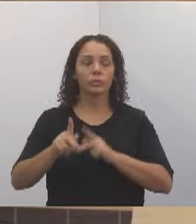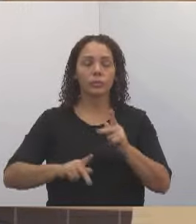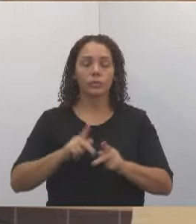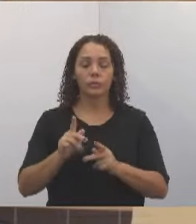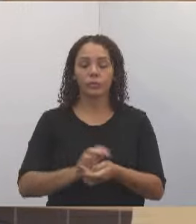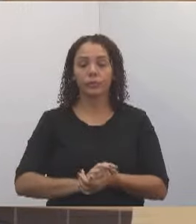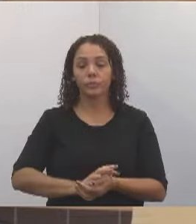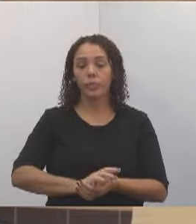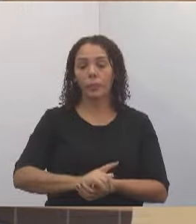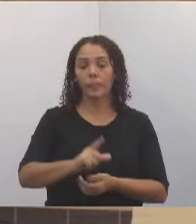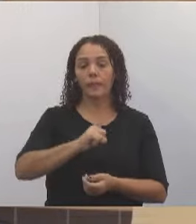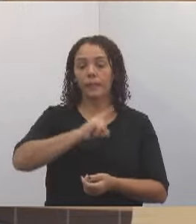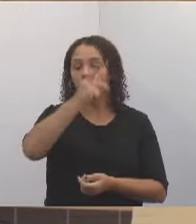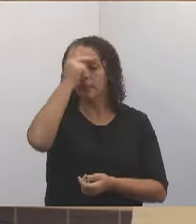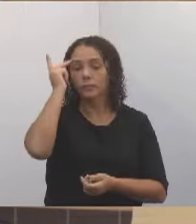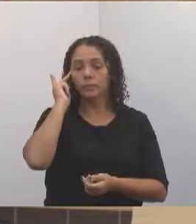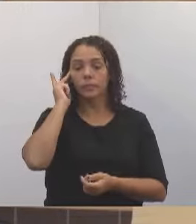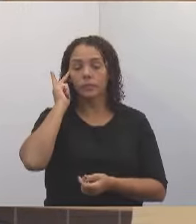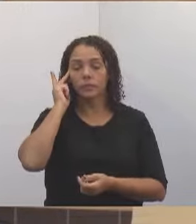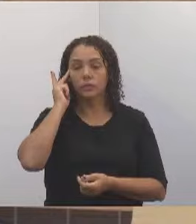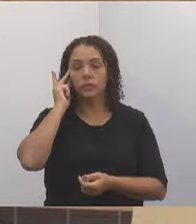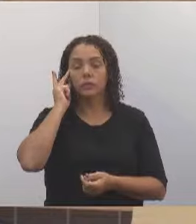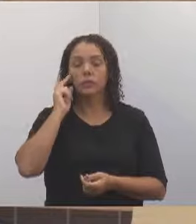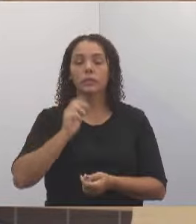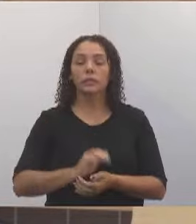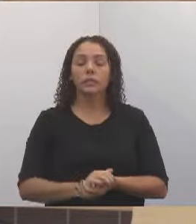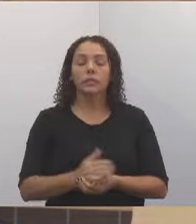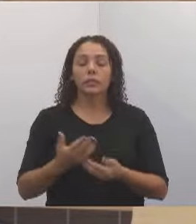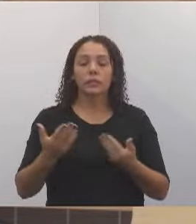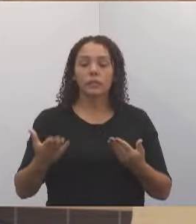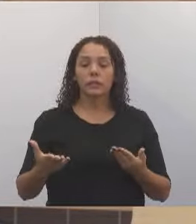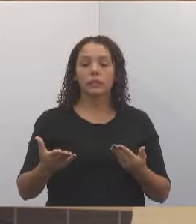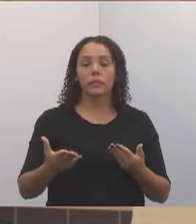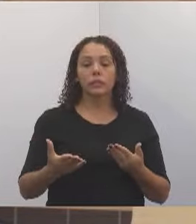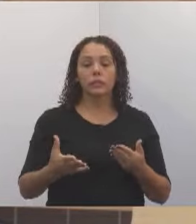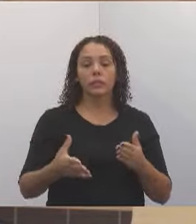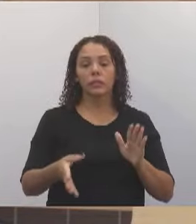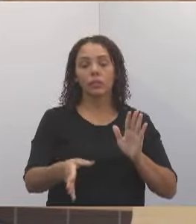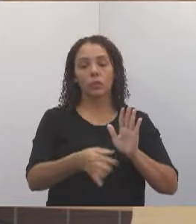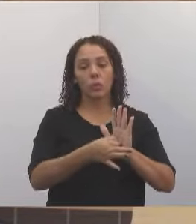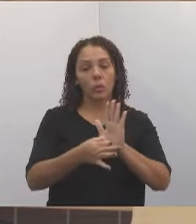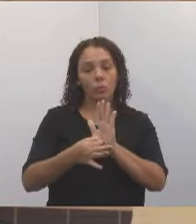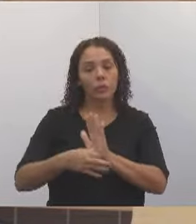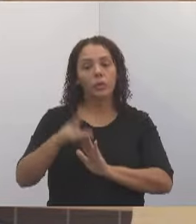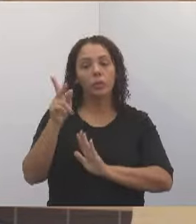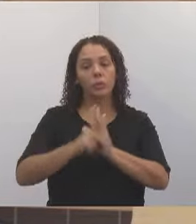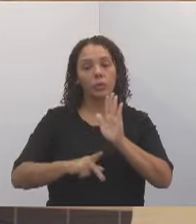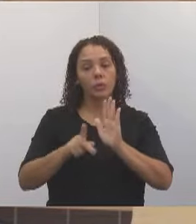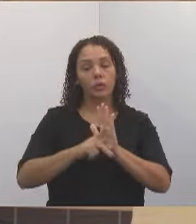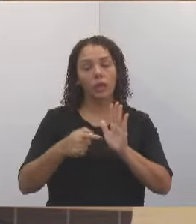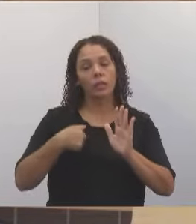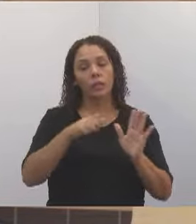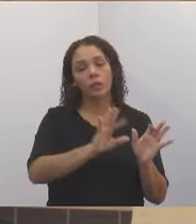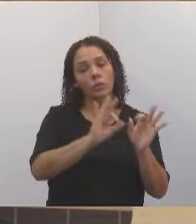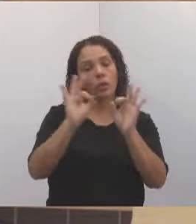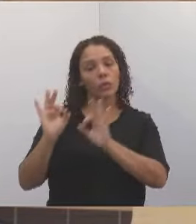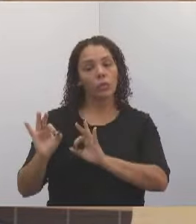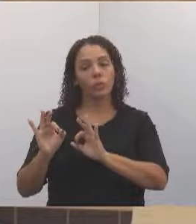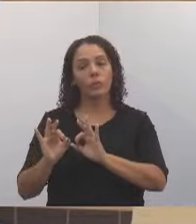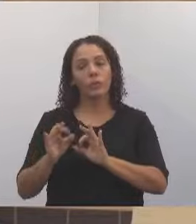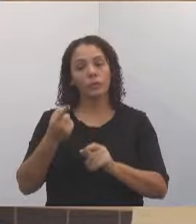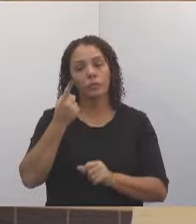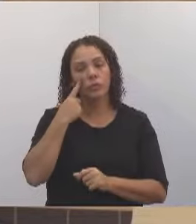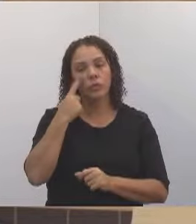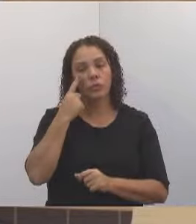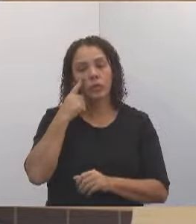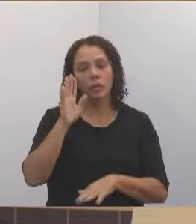Há pessoas, não é, que comentam o projeto, e eu acompanho os comentários e fico